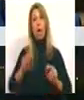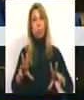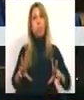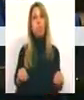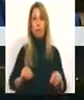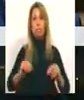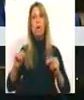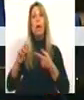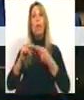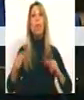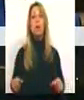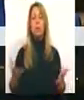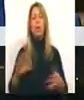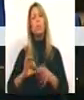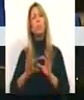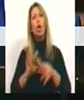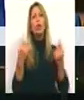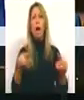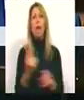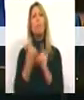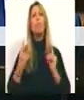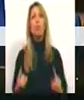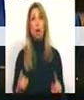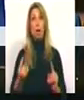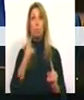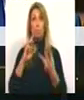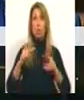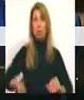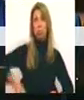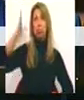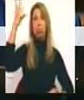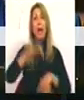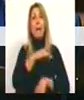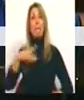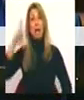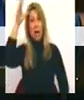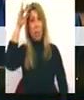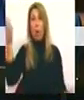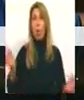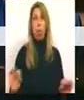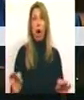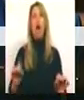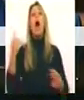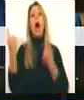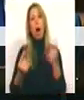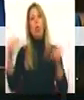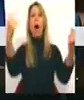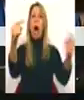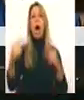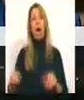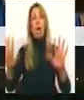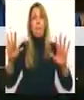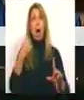sentido porque muitos municípios não têm médico veterinário e muitos têm médico veterinário, mas não são reconhecidos